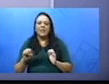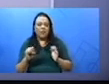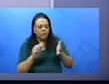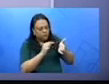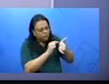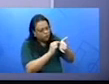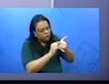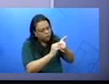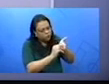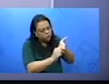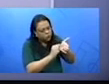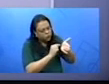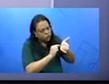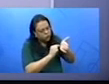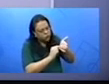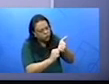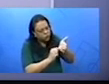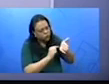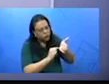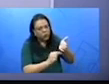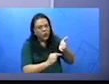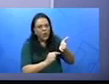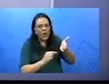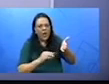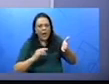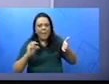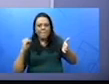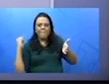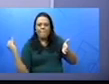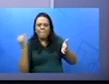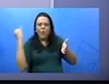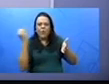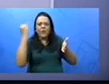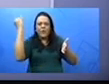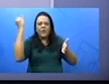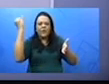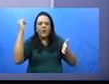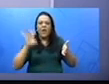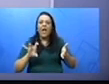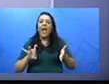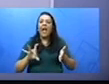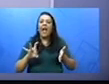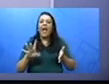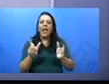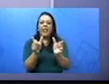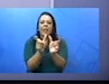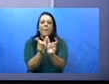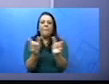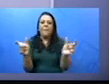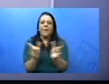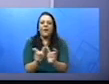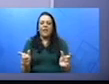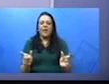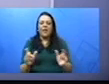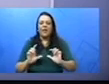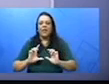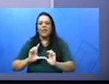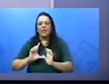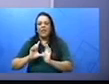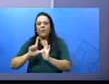partes importantes, primordiais de cada parágrafo, no total, depois eu vou ter uma ideia